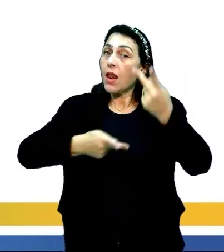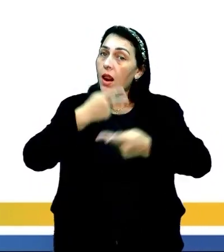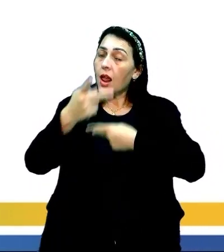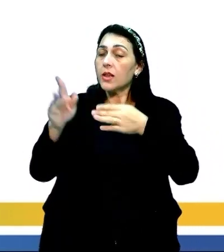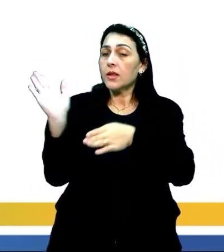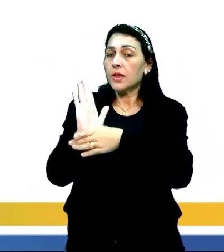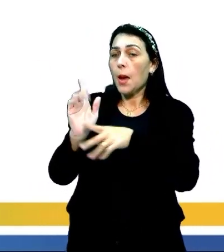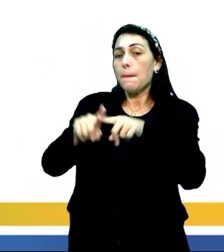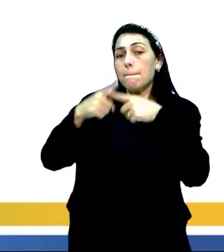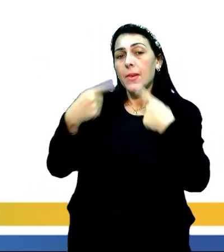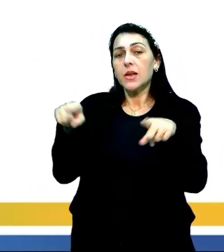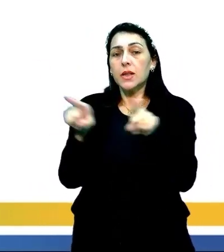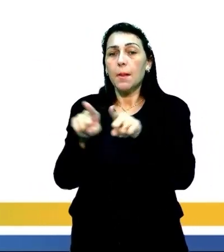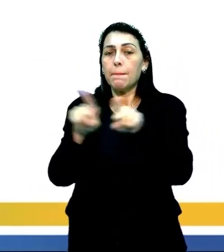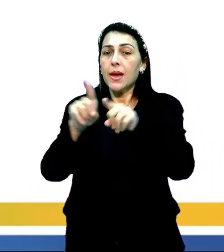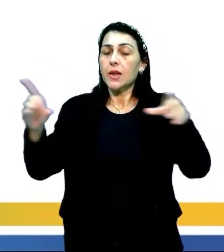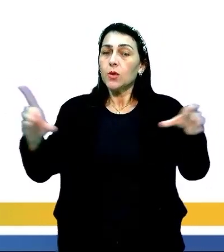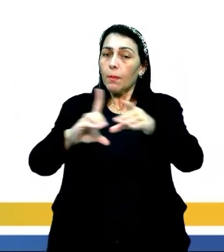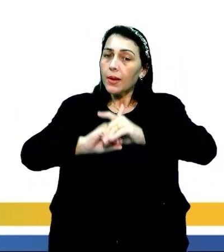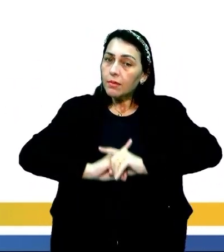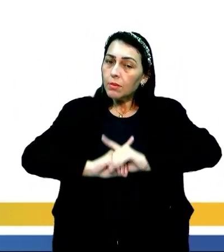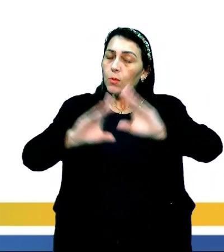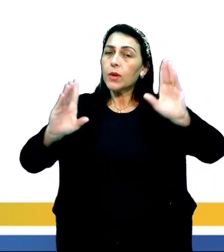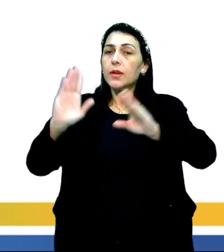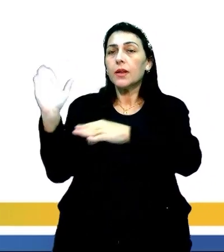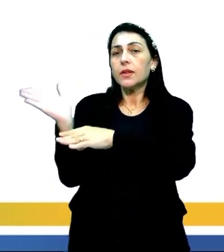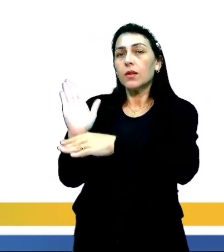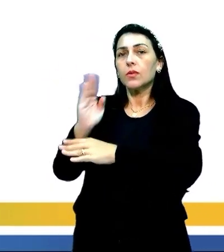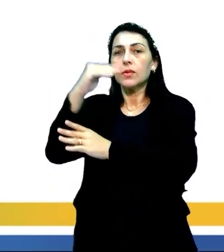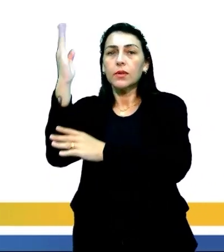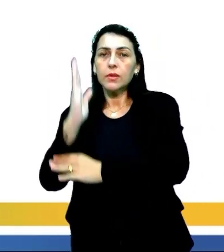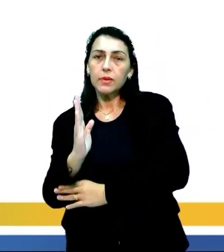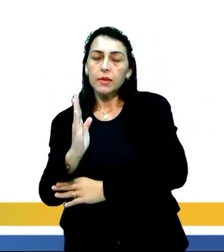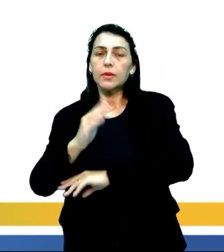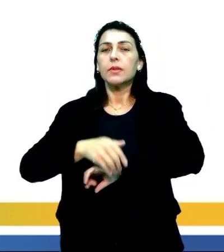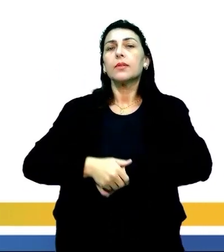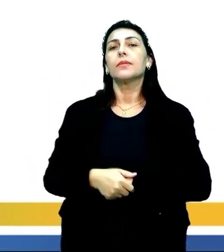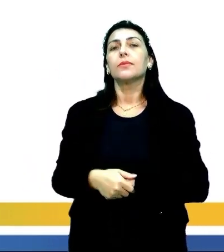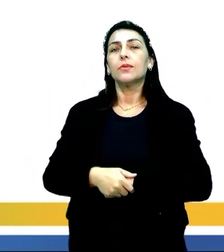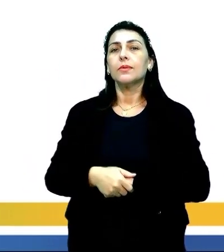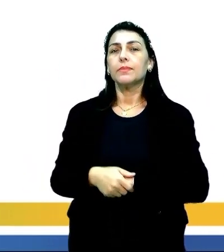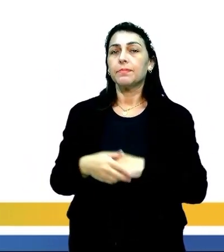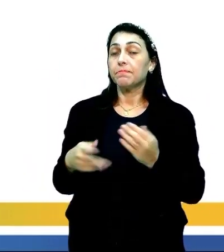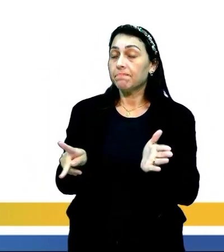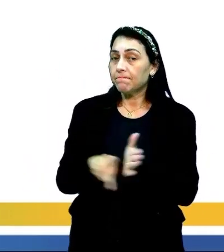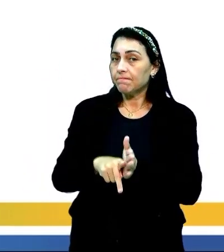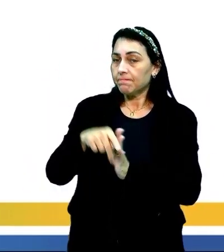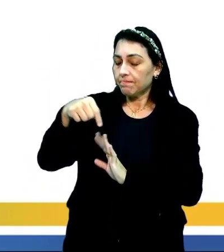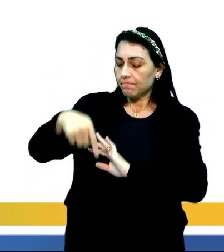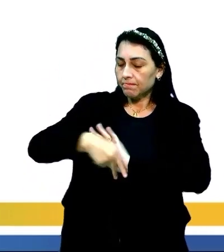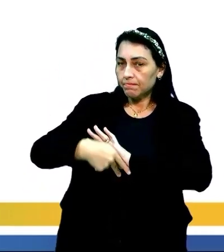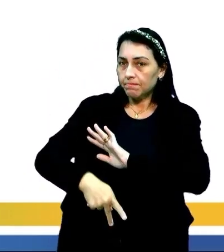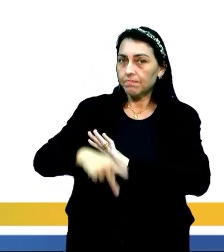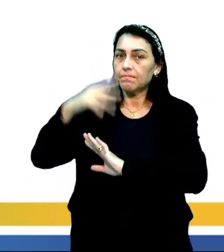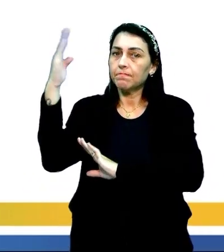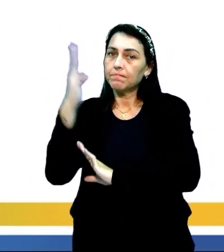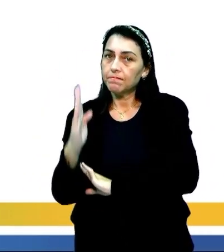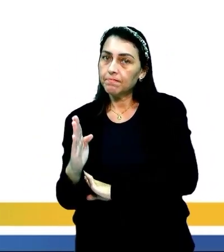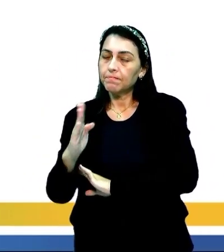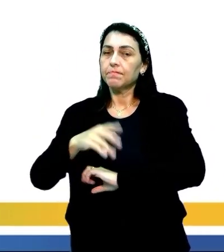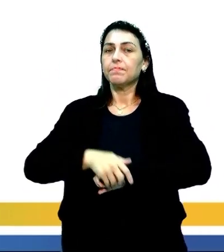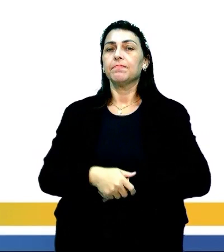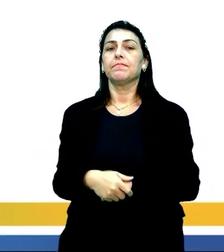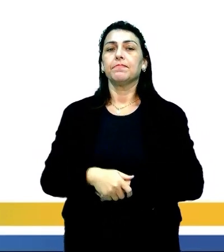falar sobre cinema, mas sobre a democratização do cinema especificamente no Brasil,